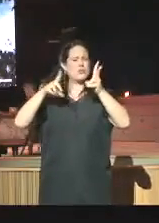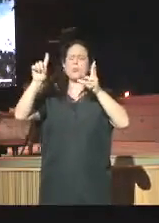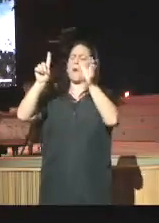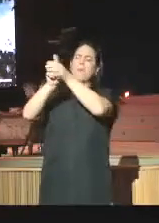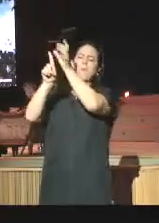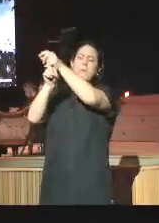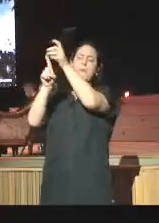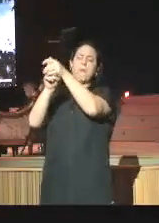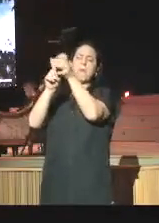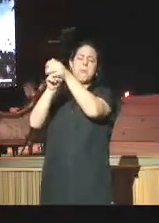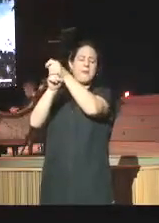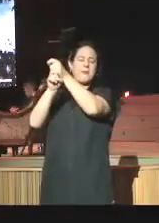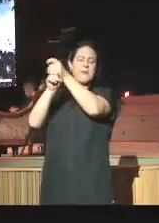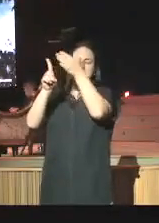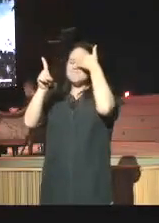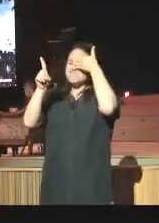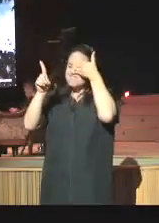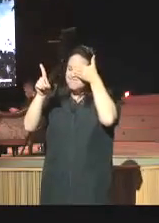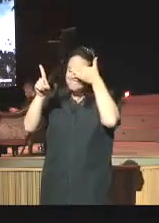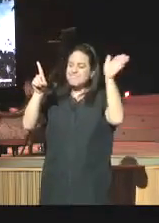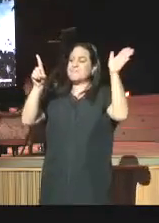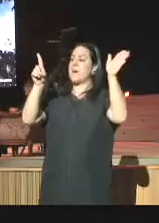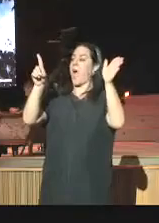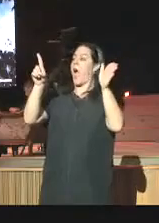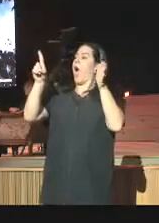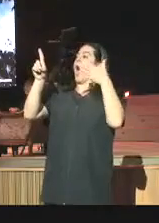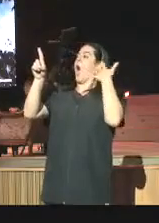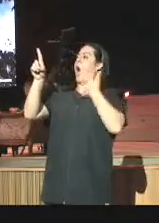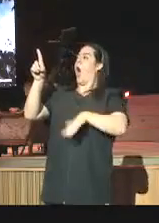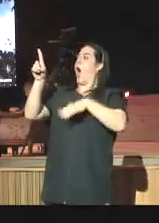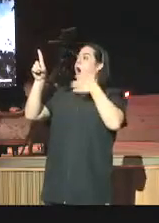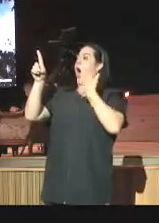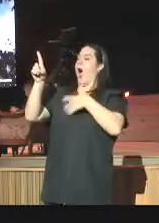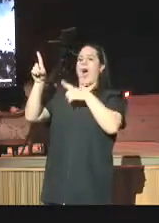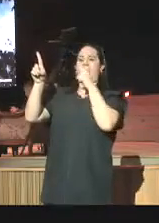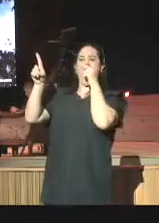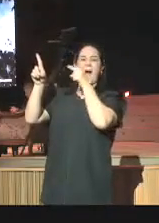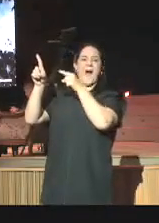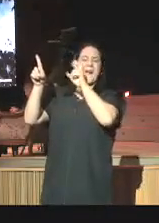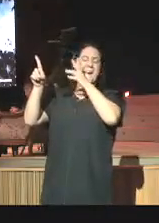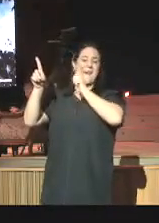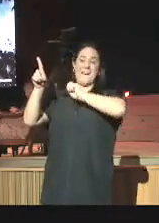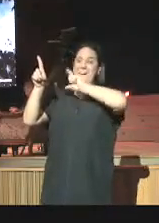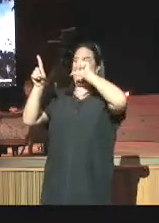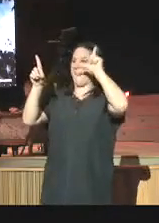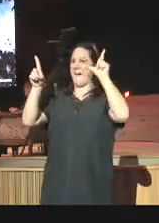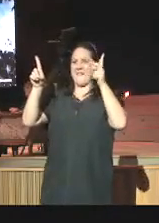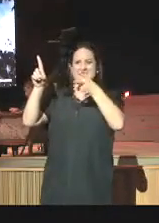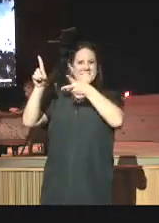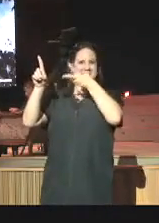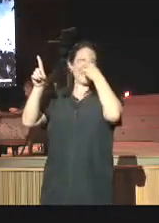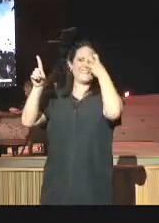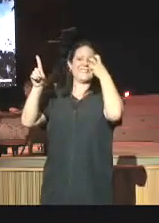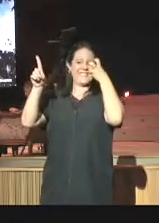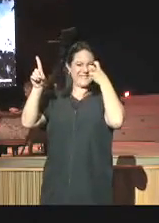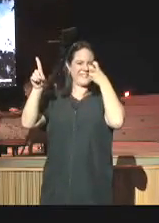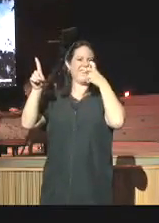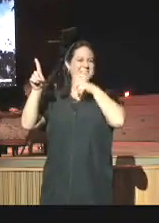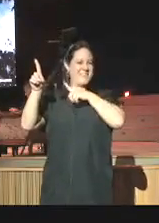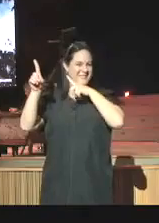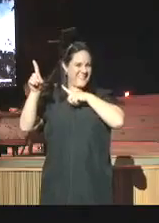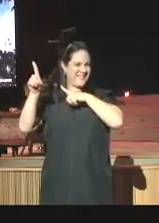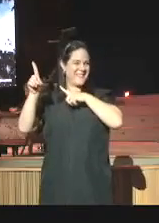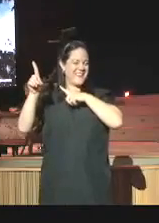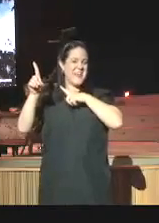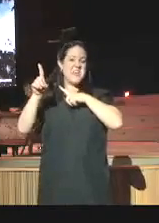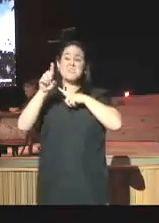discernir e é por isso que Paulo fala que as coisas espirituais são discernidas espiritualmente e que